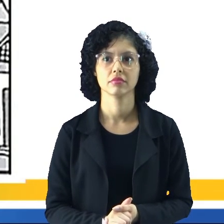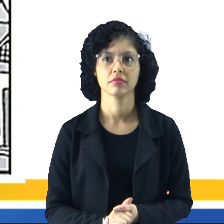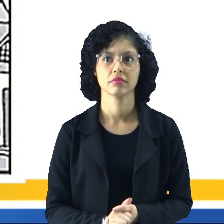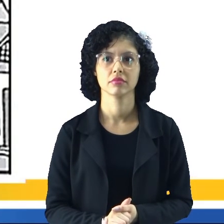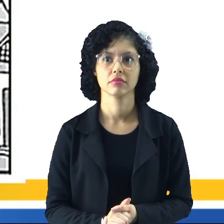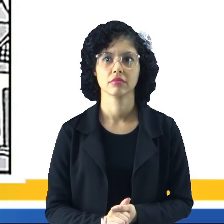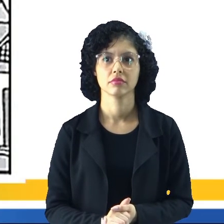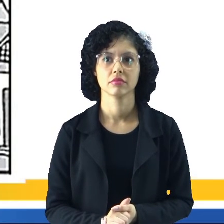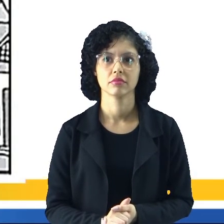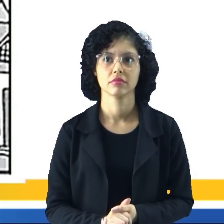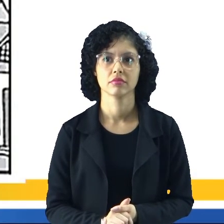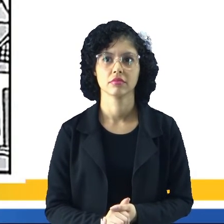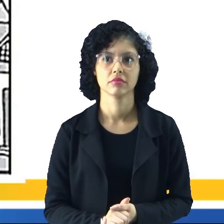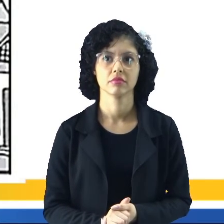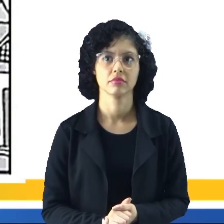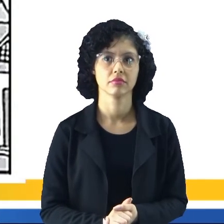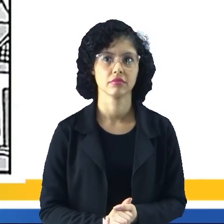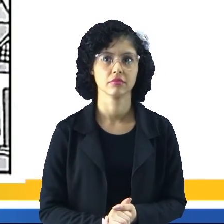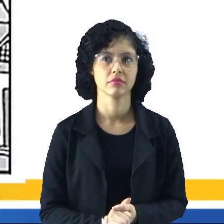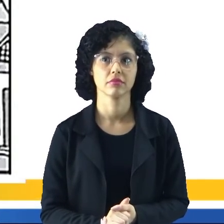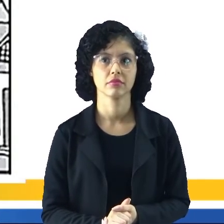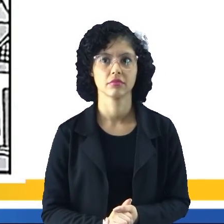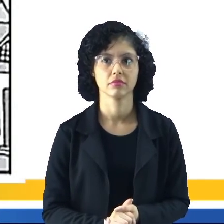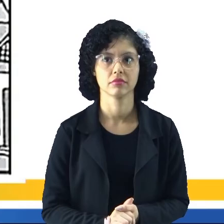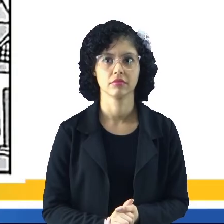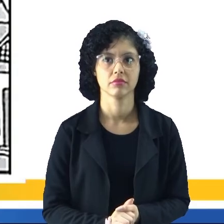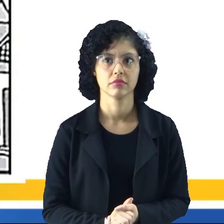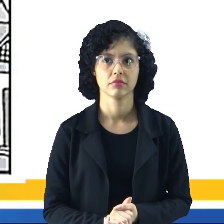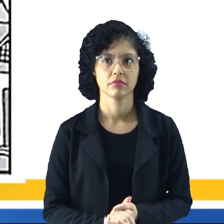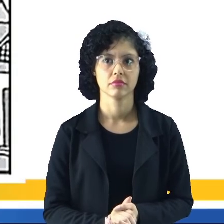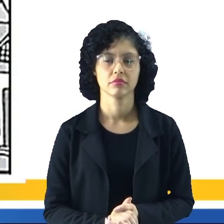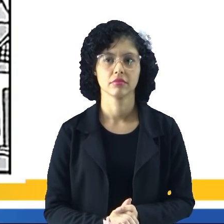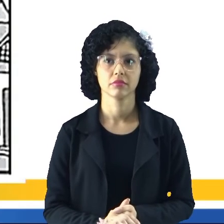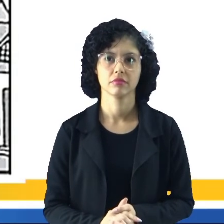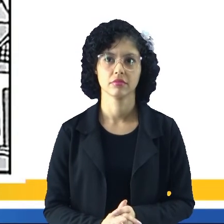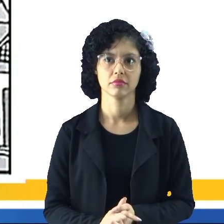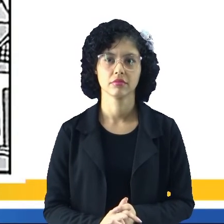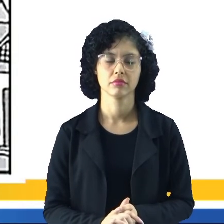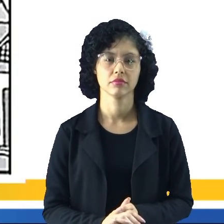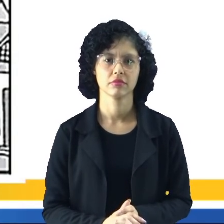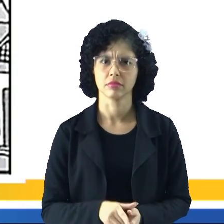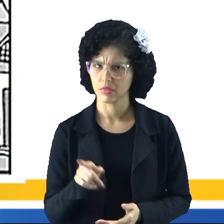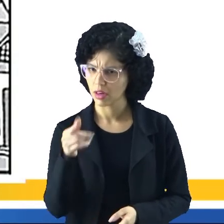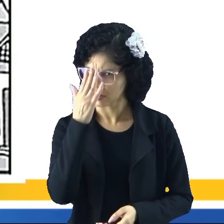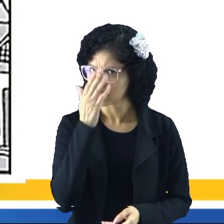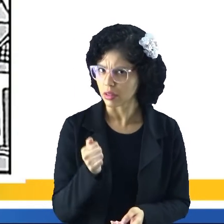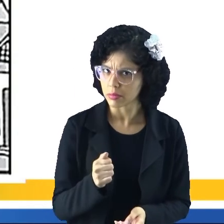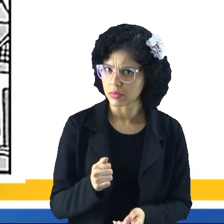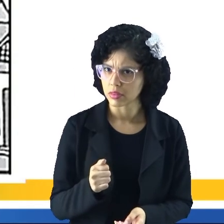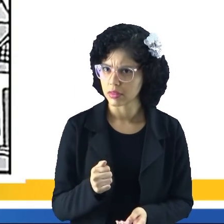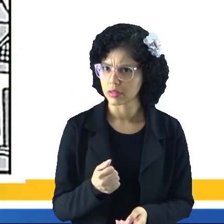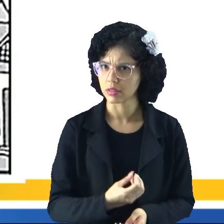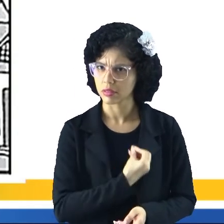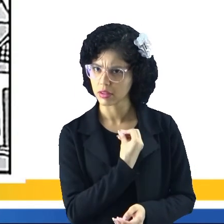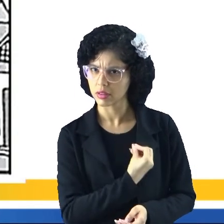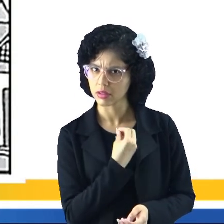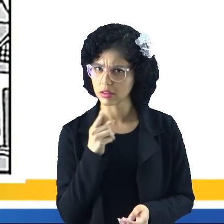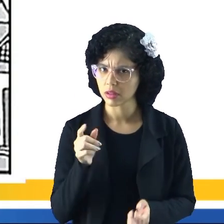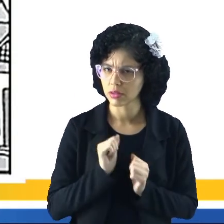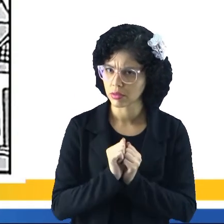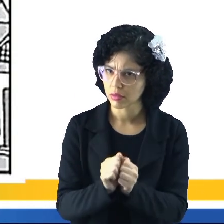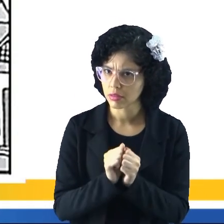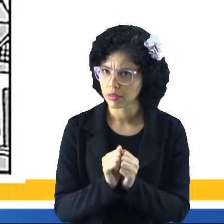a Ágata diz: desculpa-me. E ele sabe que está vivendo um romance com o Bolso, né? Ou seja, ela sabe que também está tendo esse romance